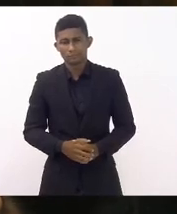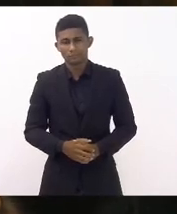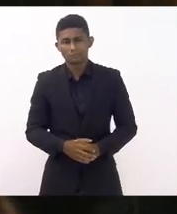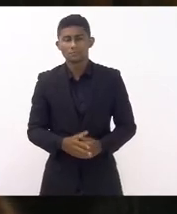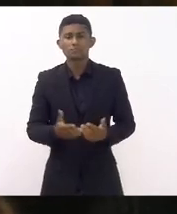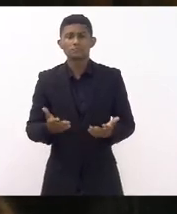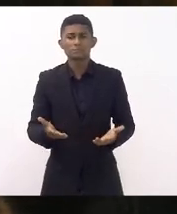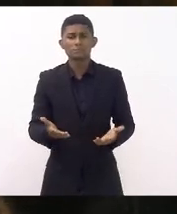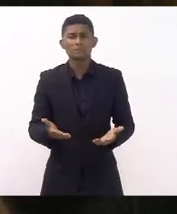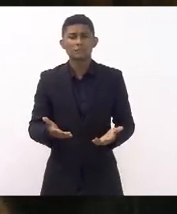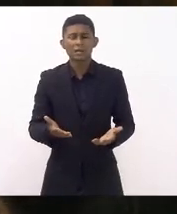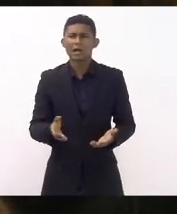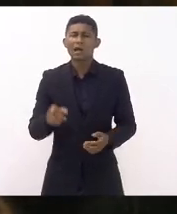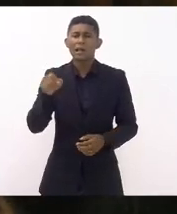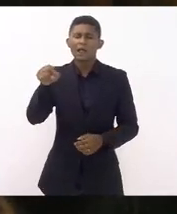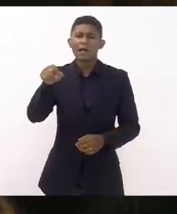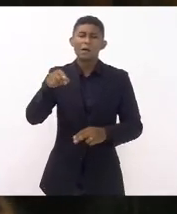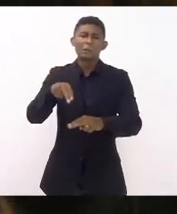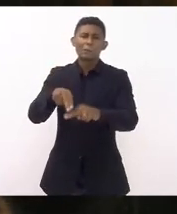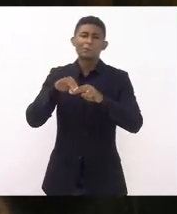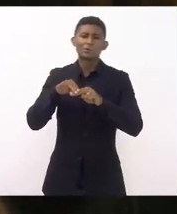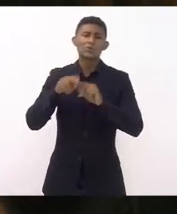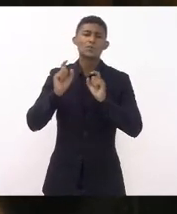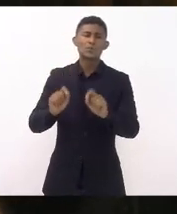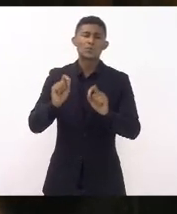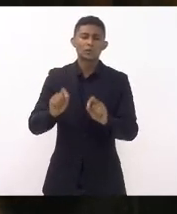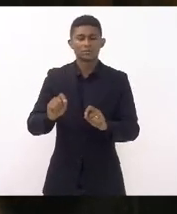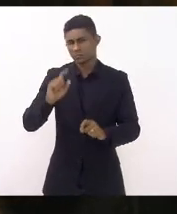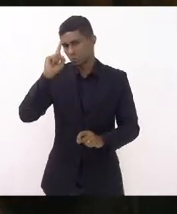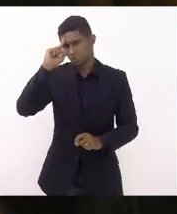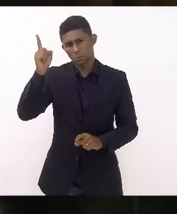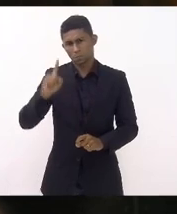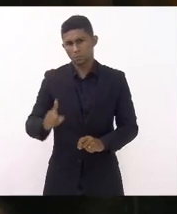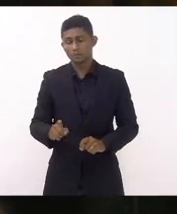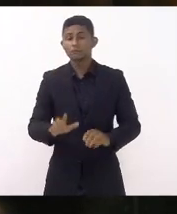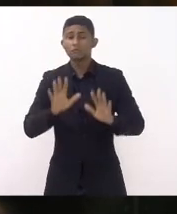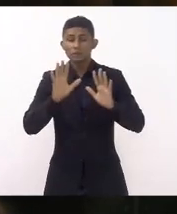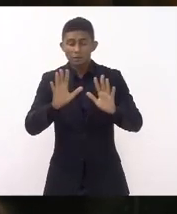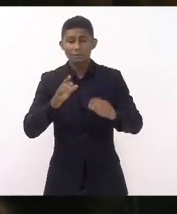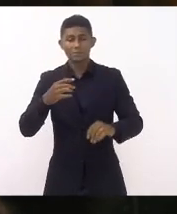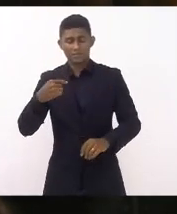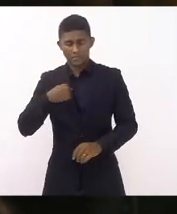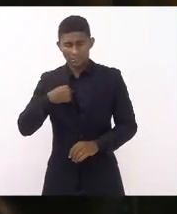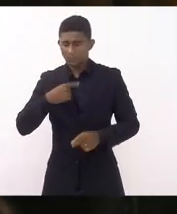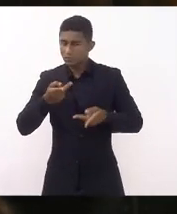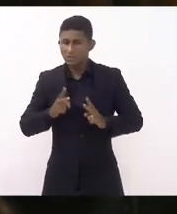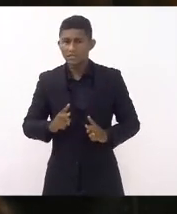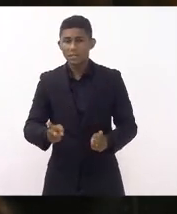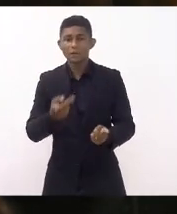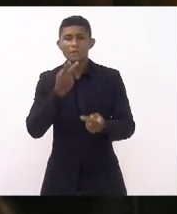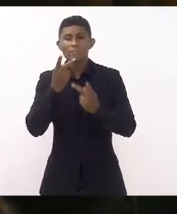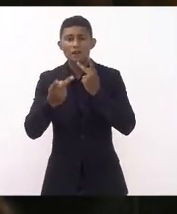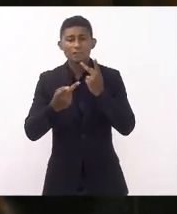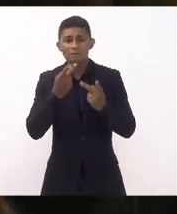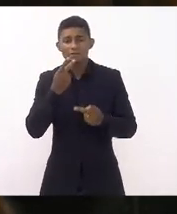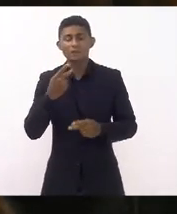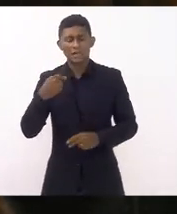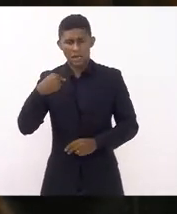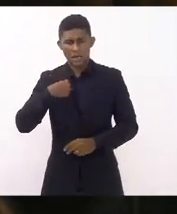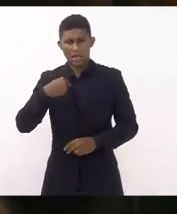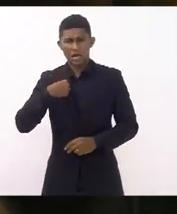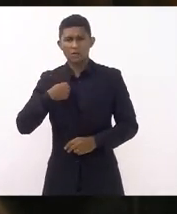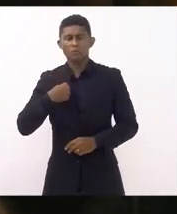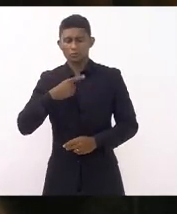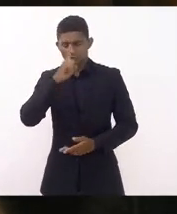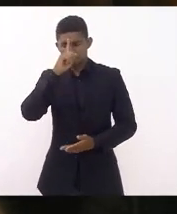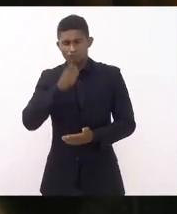Não sei por qual motivo, talvez não falem, mas eu, como eu sempre digo e reafirmo, que eu tenho autonomia das